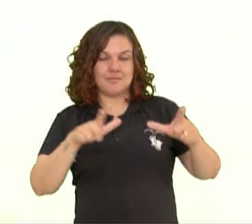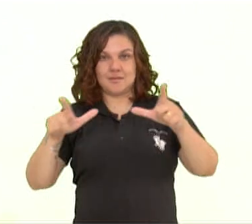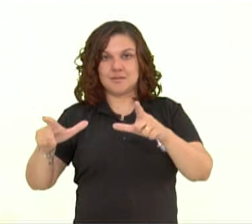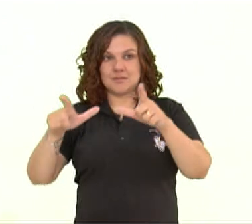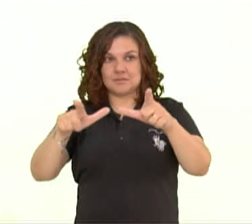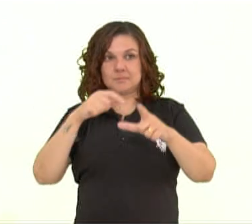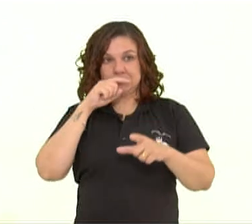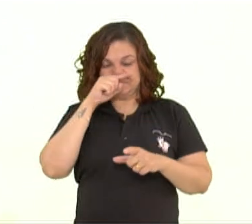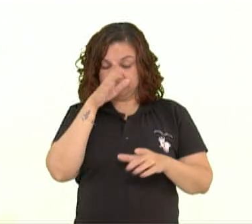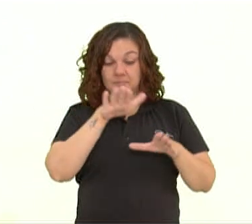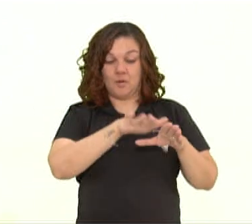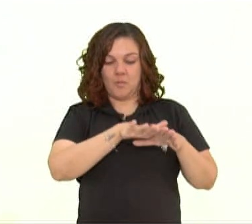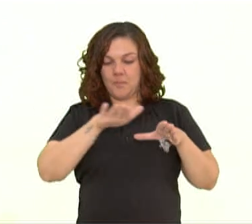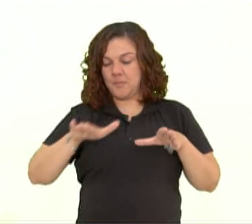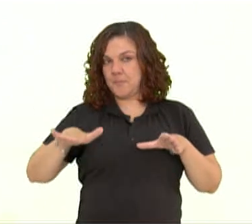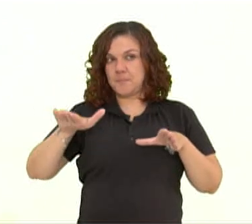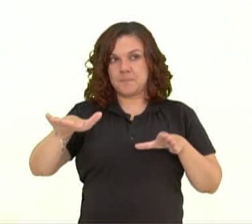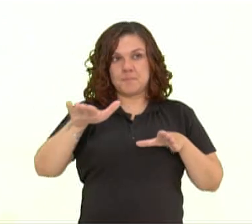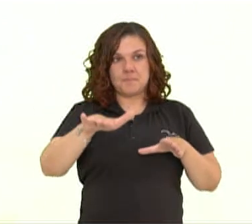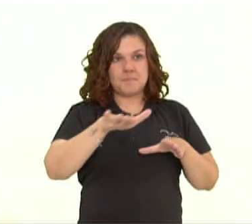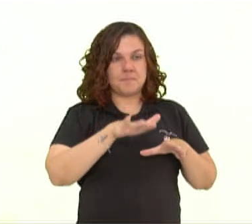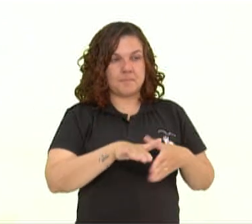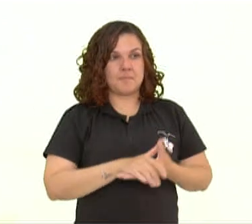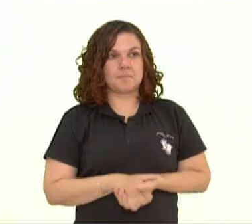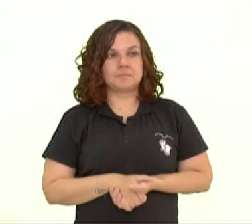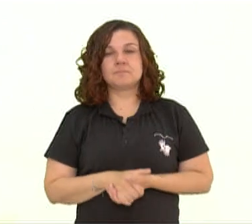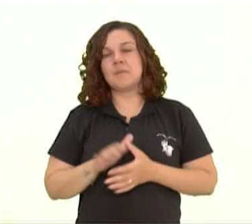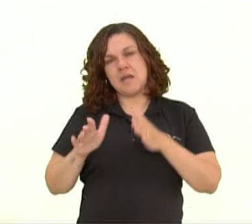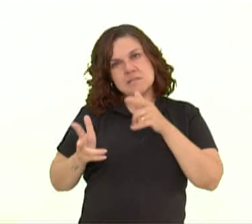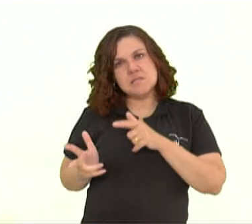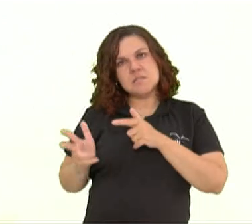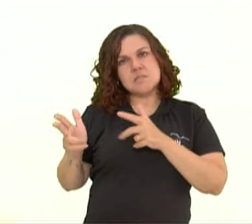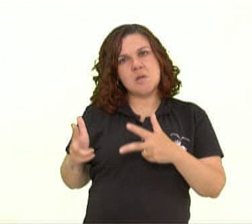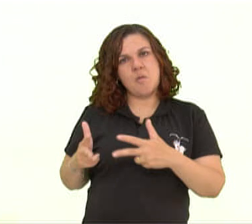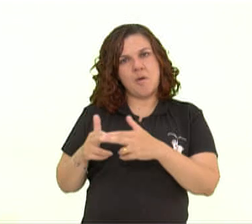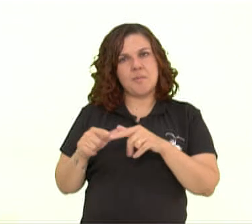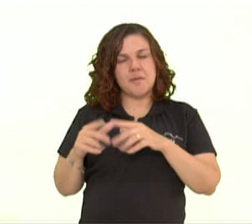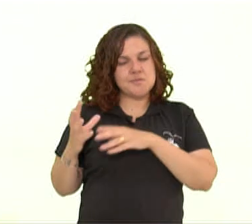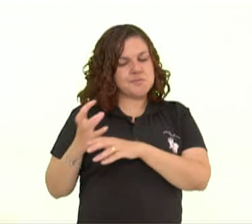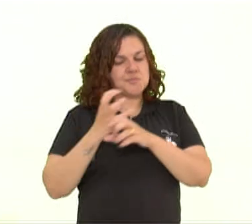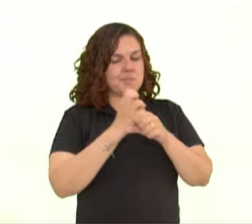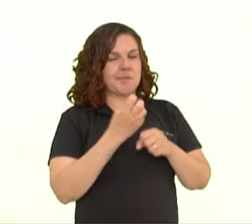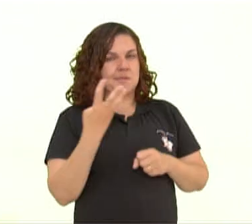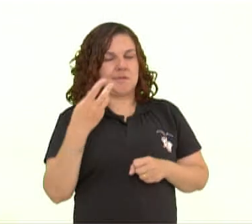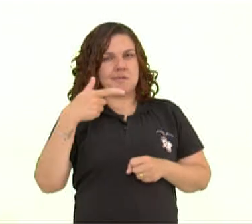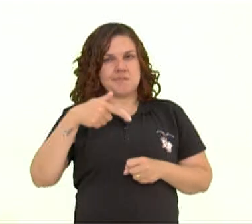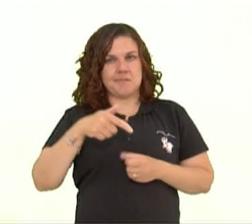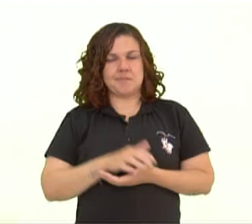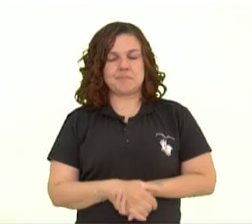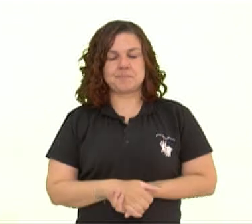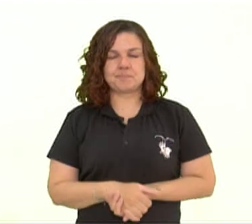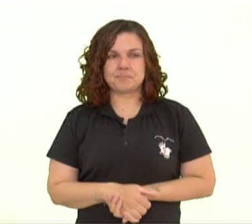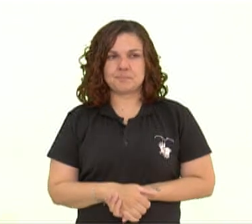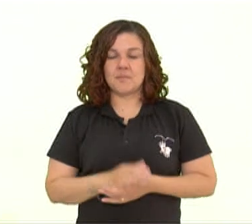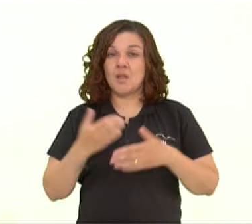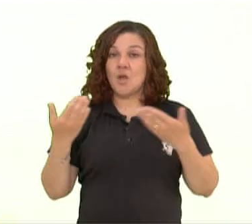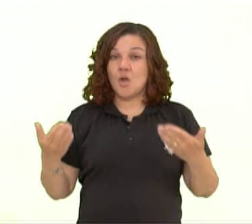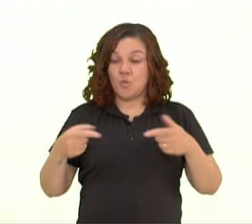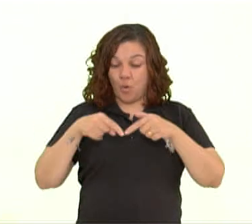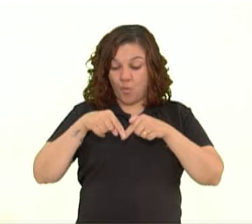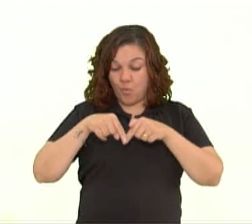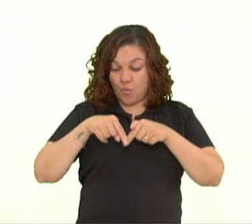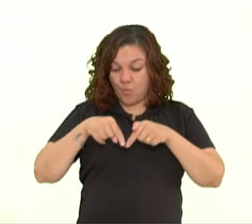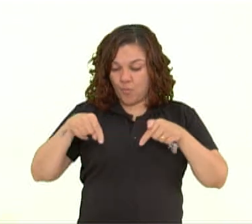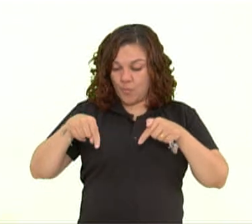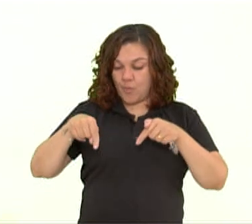para cobrir isso, foi usada. Claro que às vezes faz recorte, né? Mas foram usadas 37 cerâmicas. Qual o comprimento do lado de